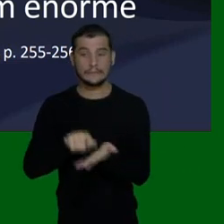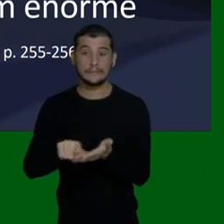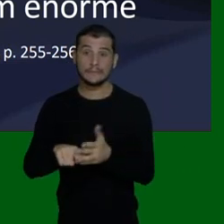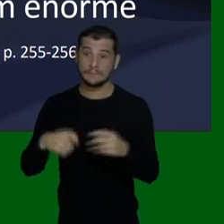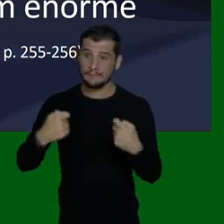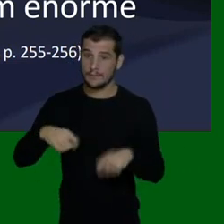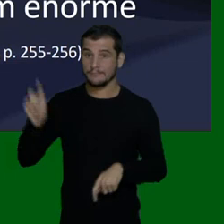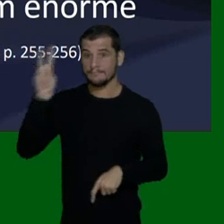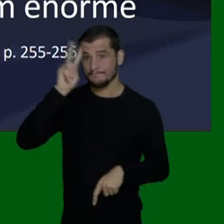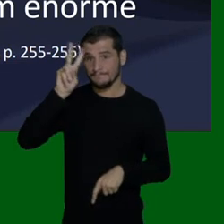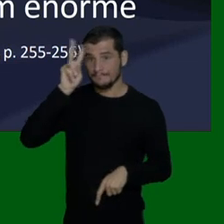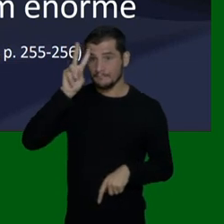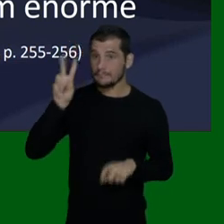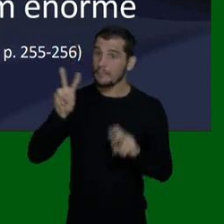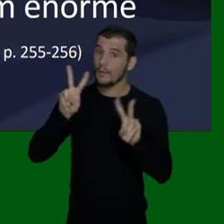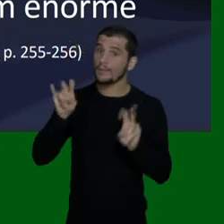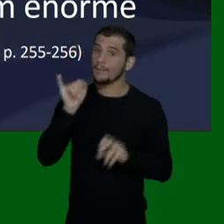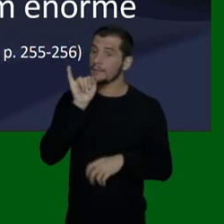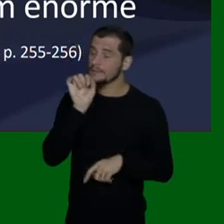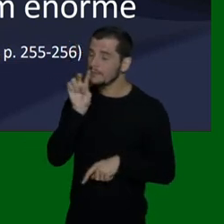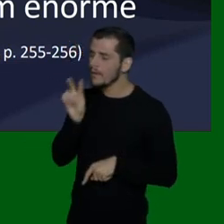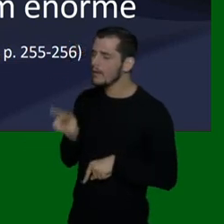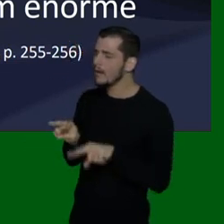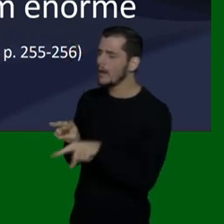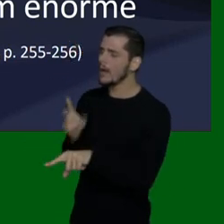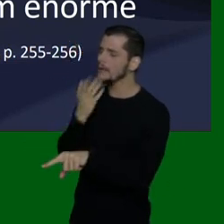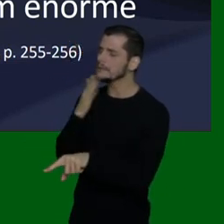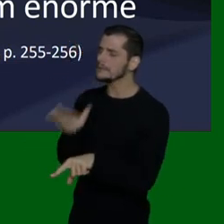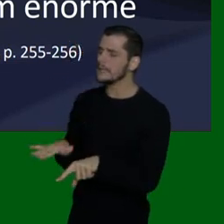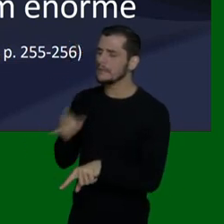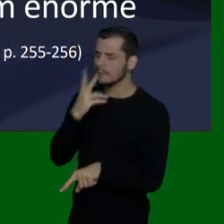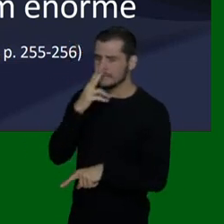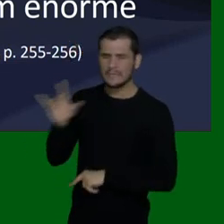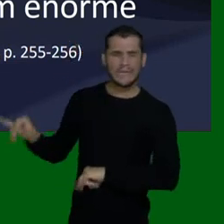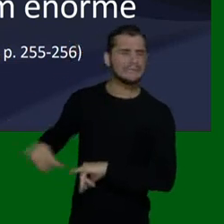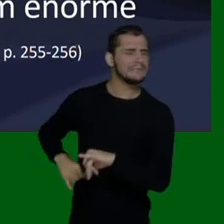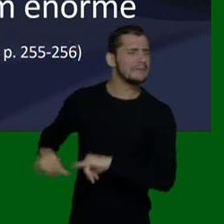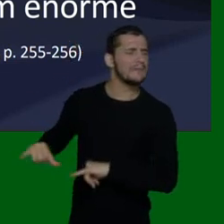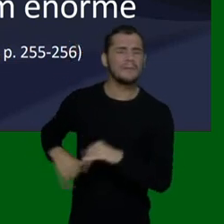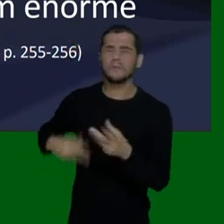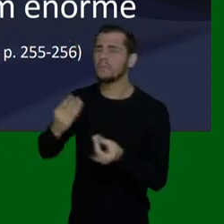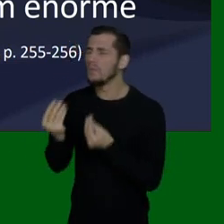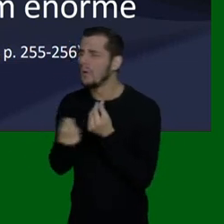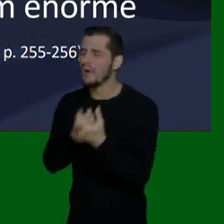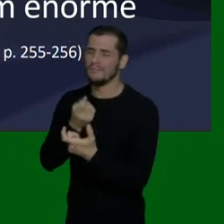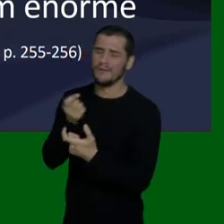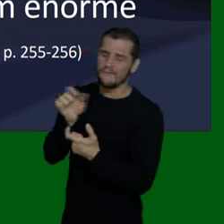vendo uma criança lá que está passando por um sofrimento Grande para se